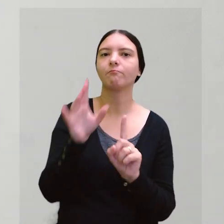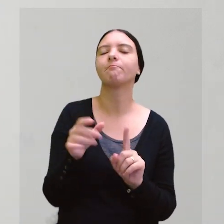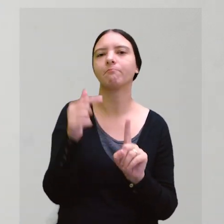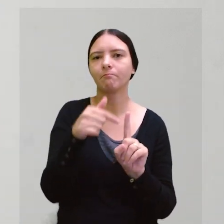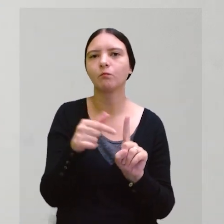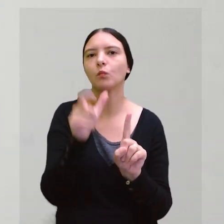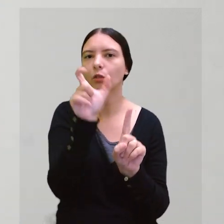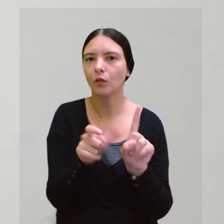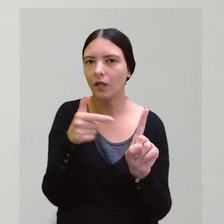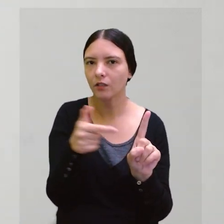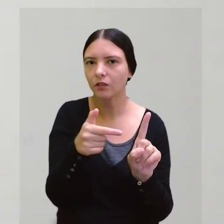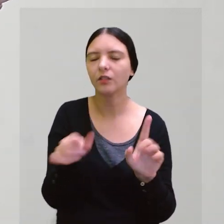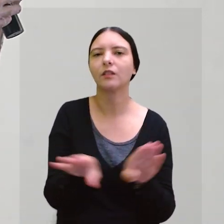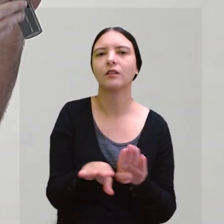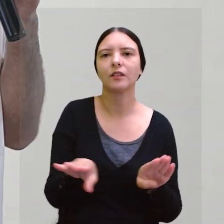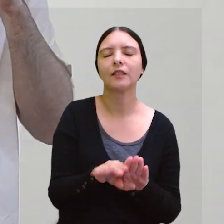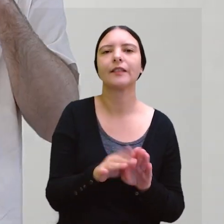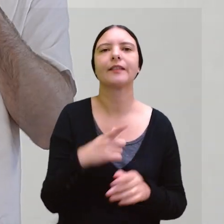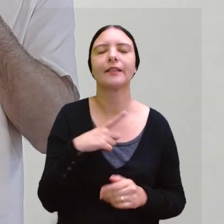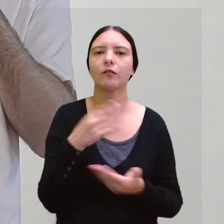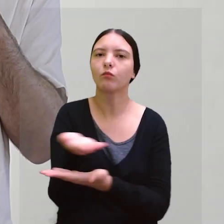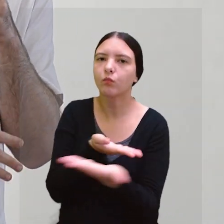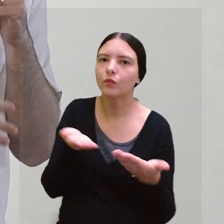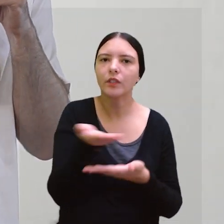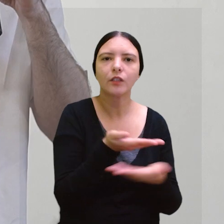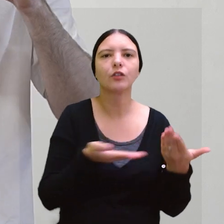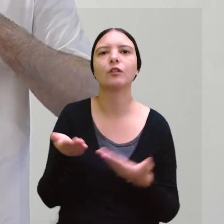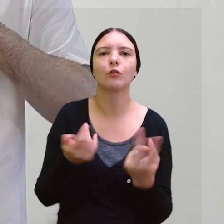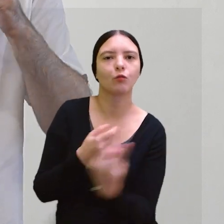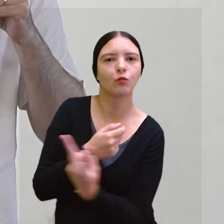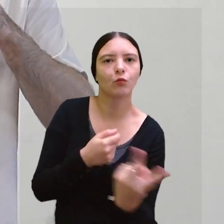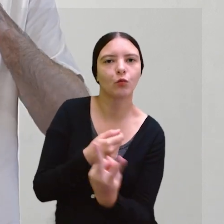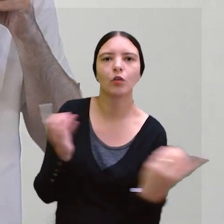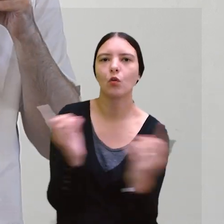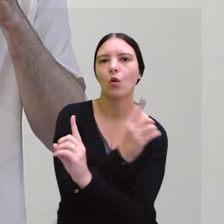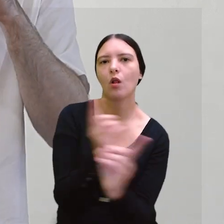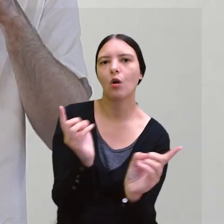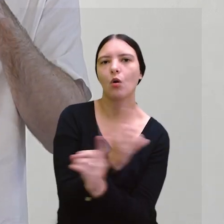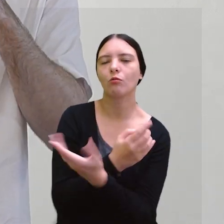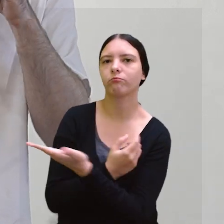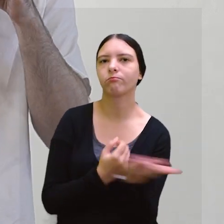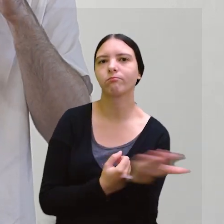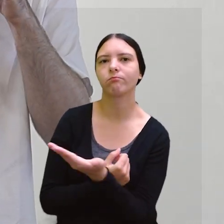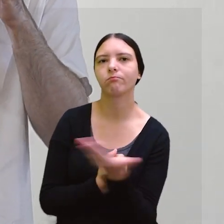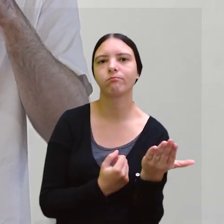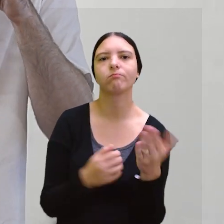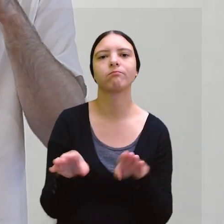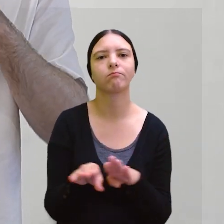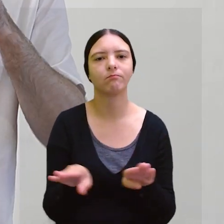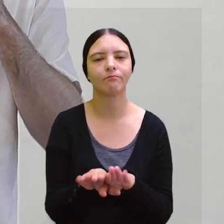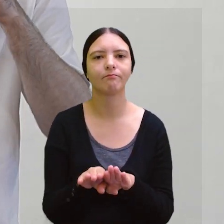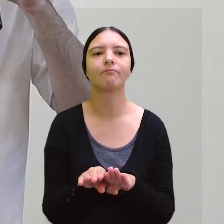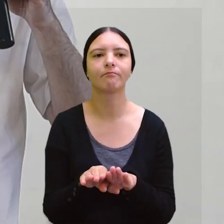você tem um personagem interagindo com esse personagem, tem um diálogo ali sendo feito, uma trama, em alguma